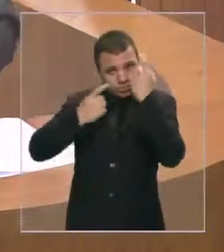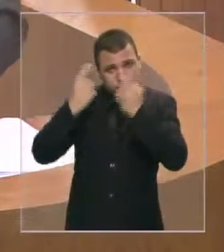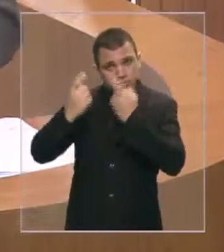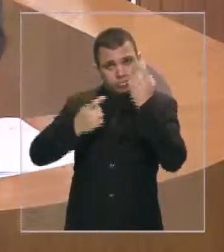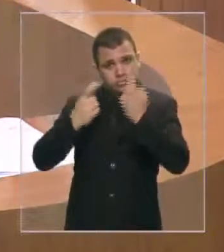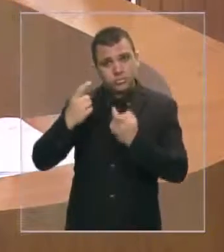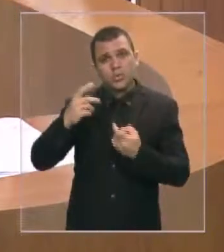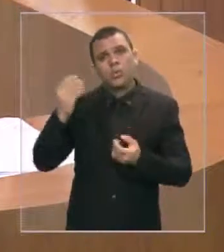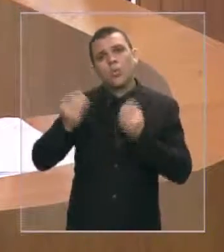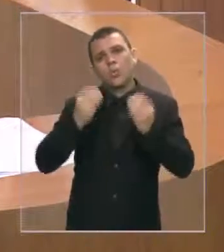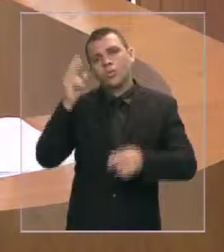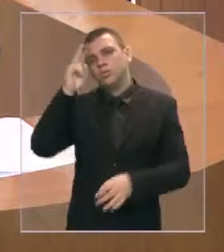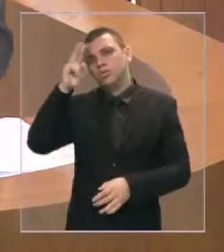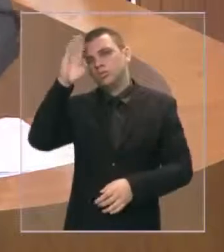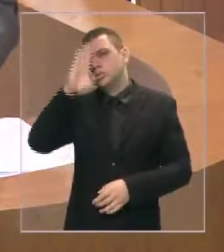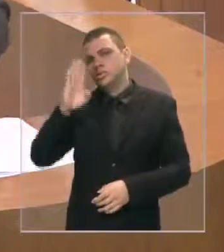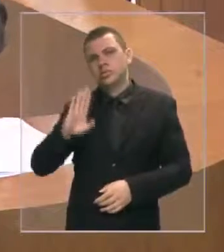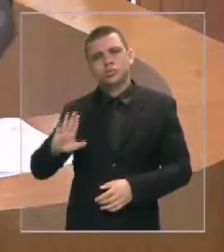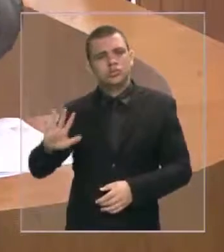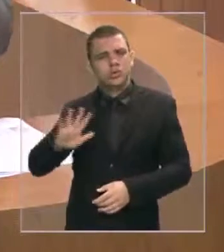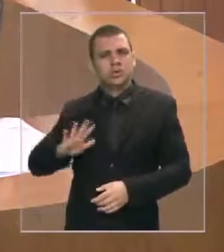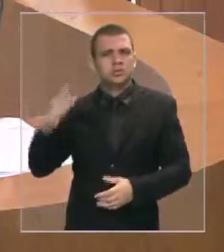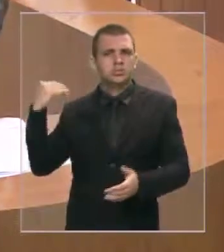de quem presenciou